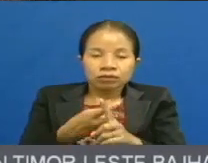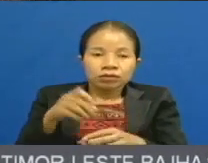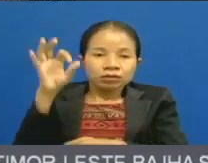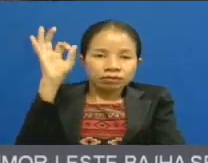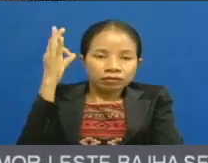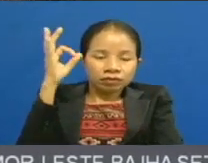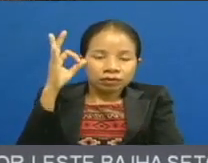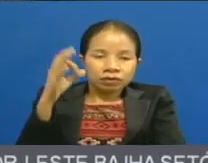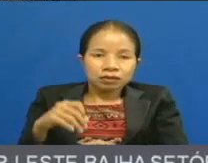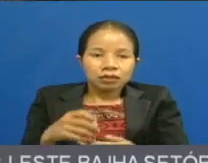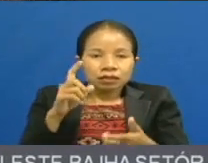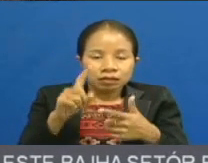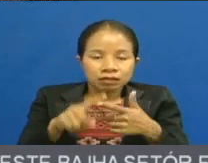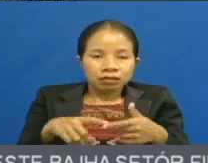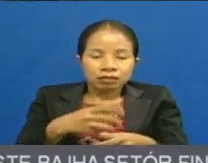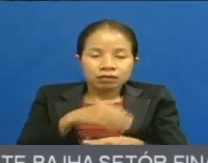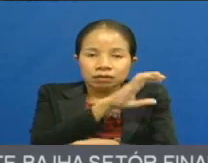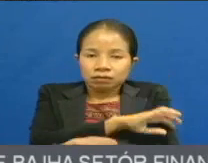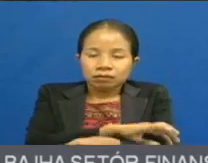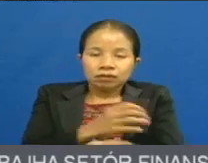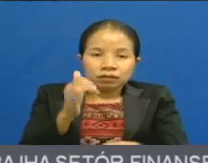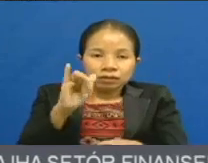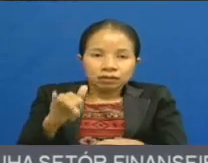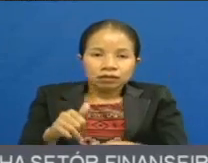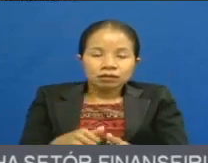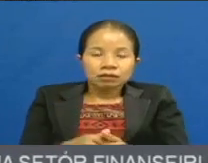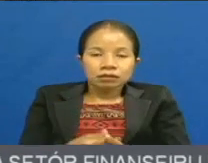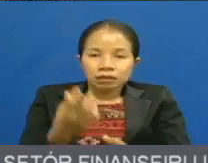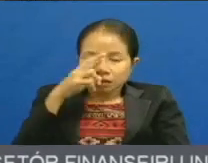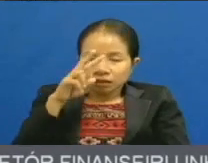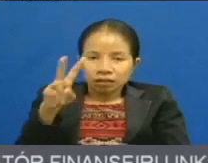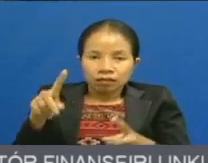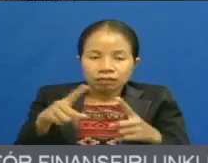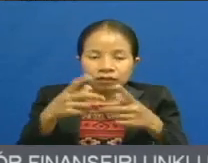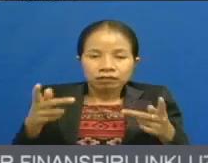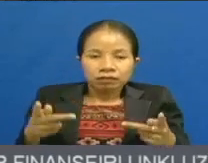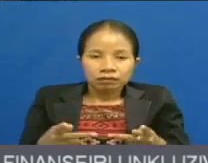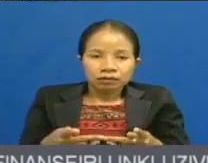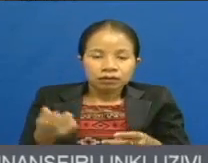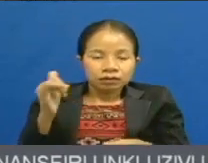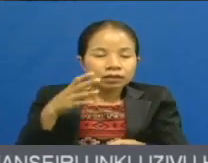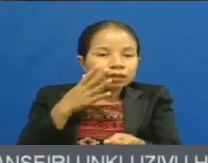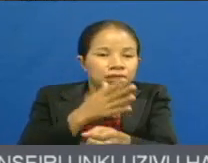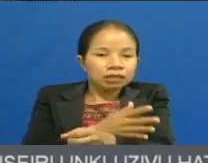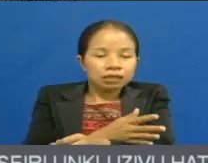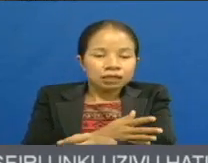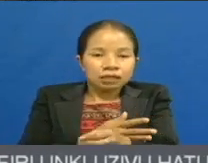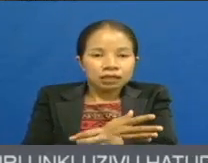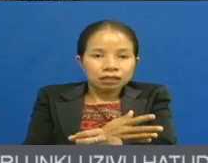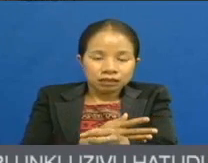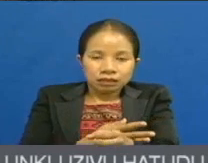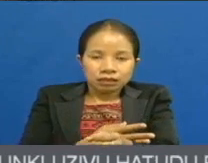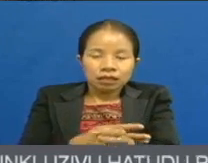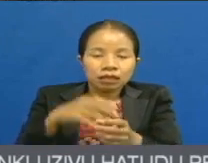Floresta, depois a minha guarda sira halo patrulhamento, pa fati nebema sira tesia ilegal,